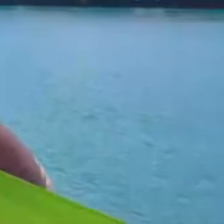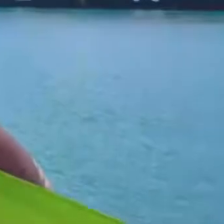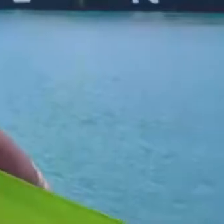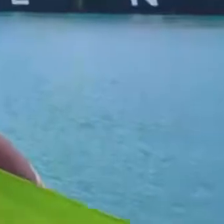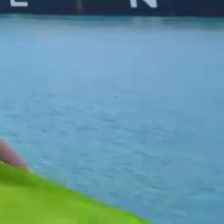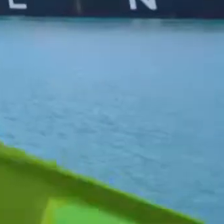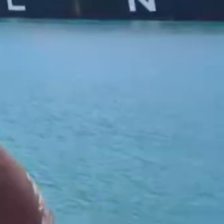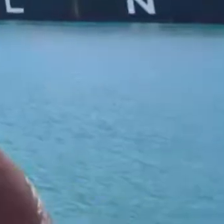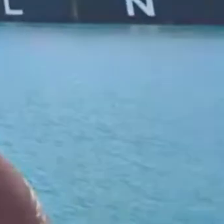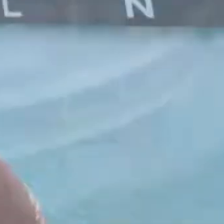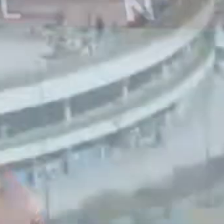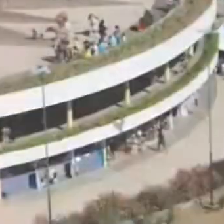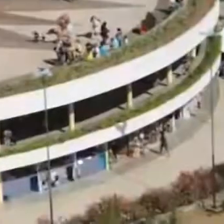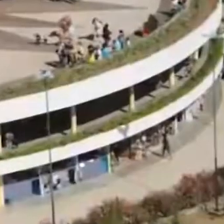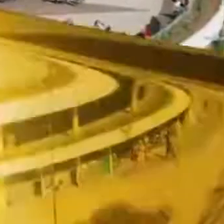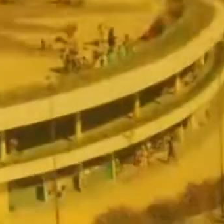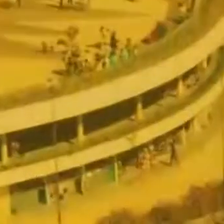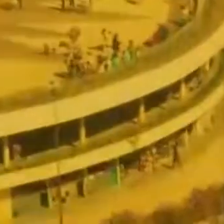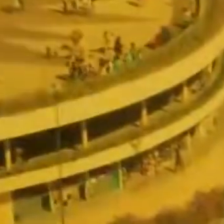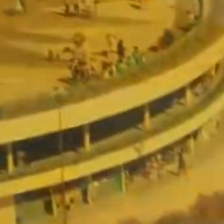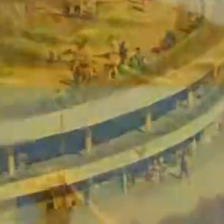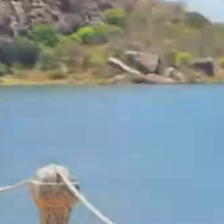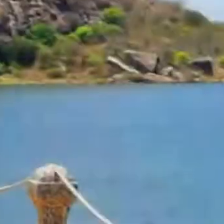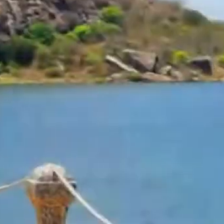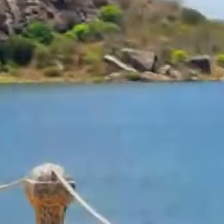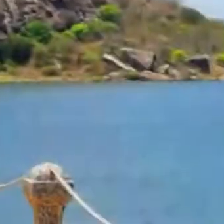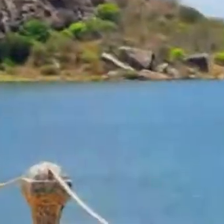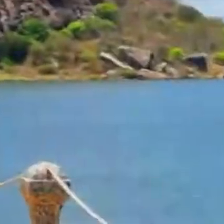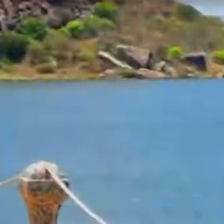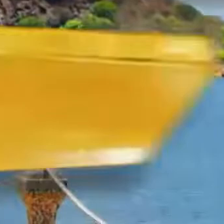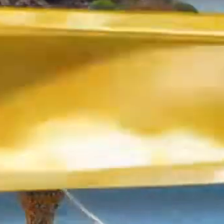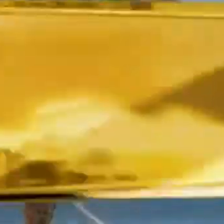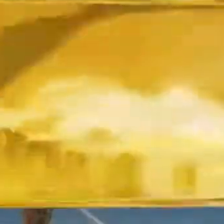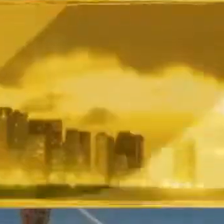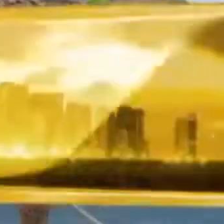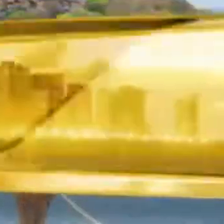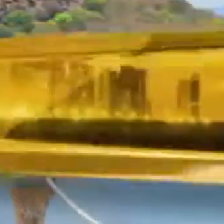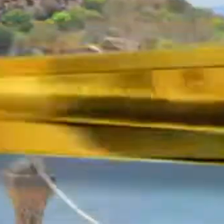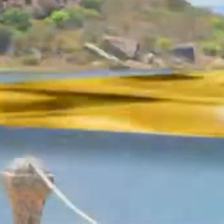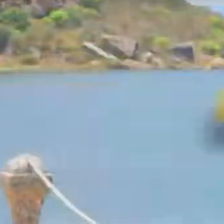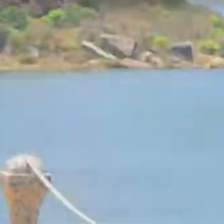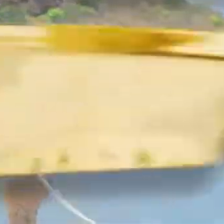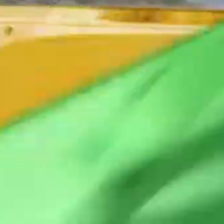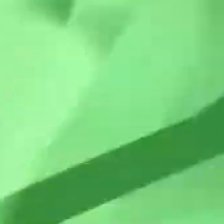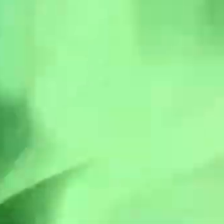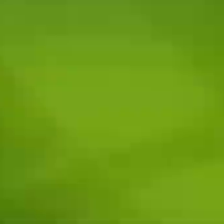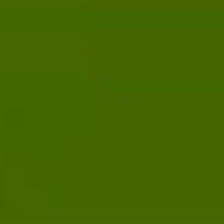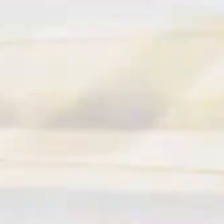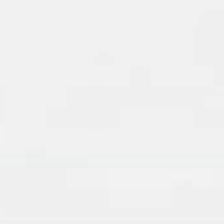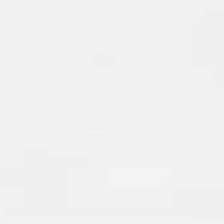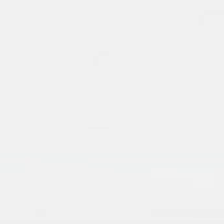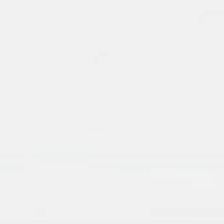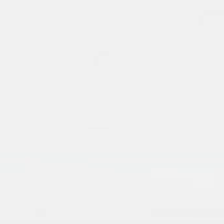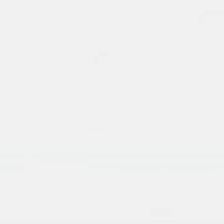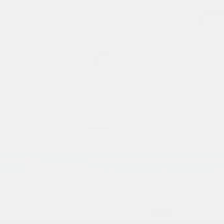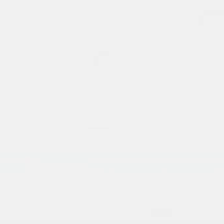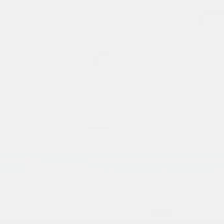nossa marca é mudar pra você se ver melhor. Aqui na TV